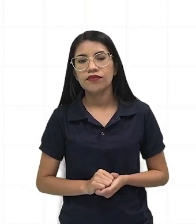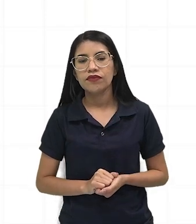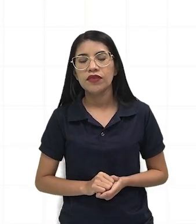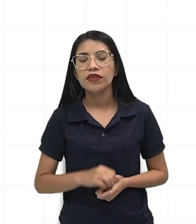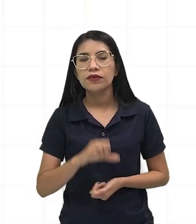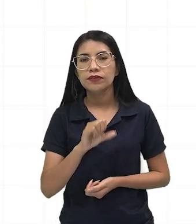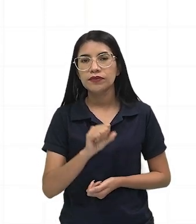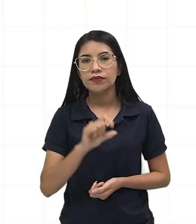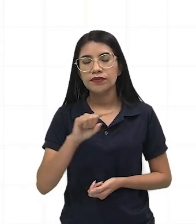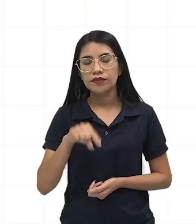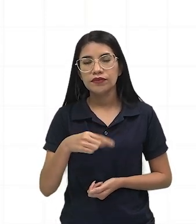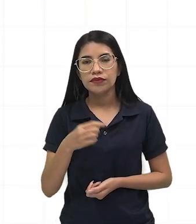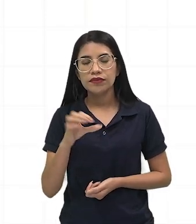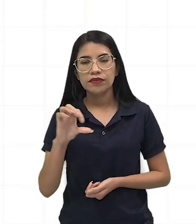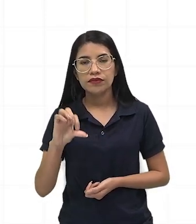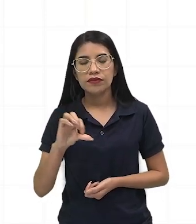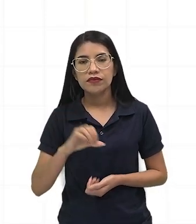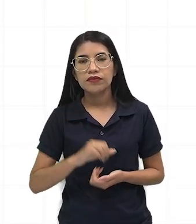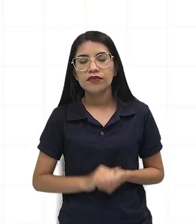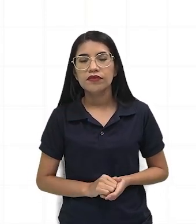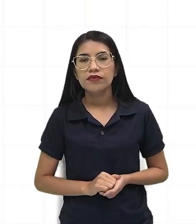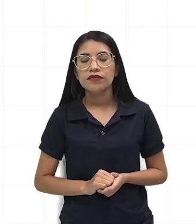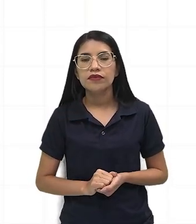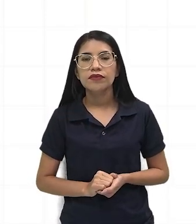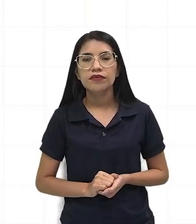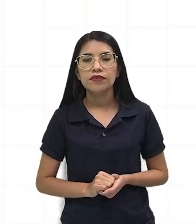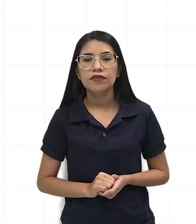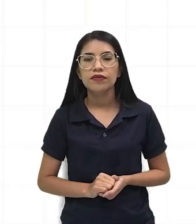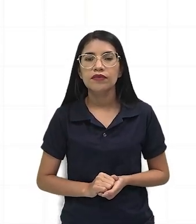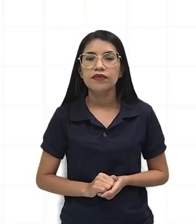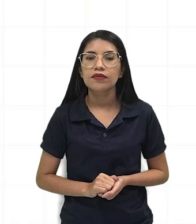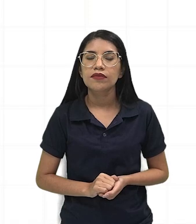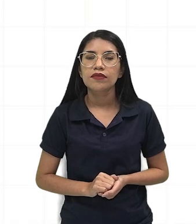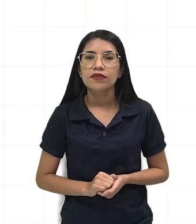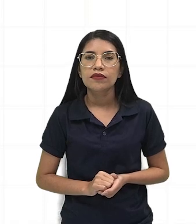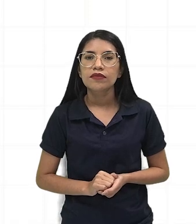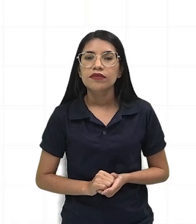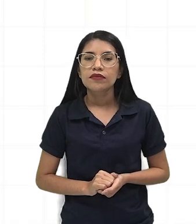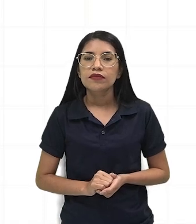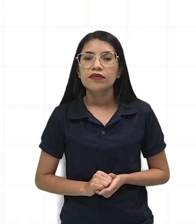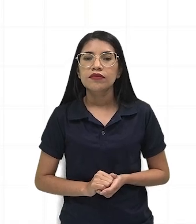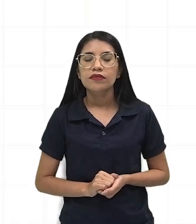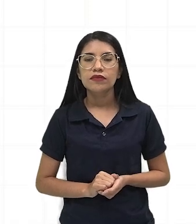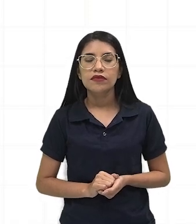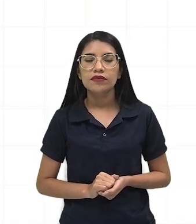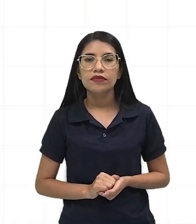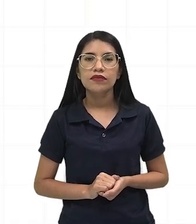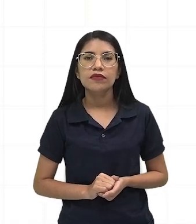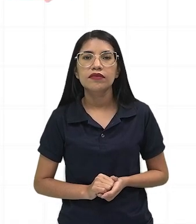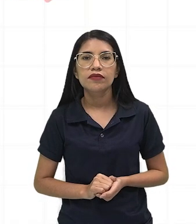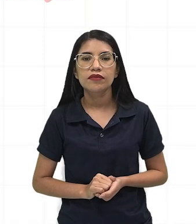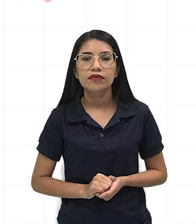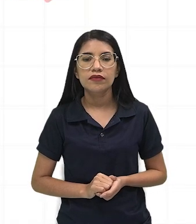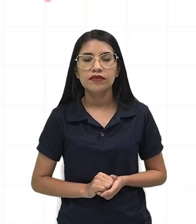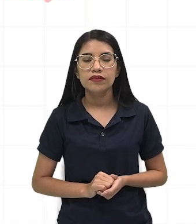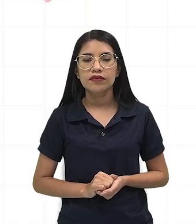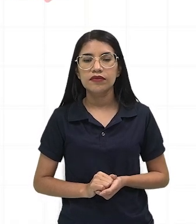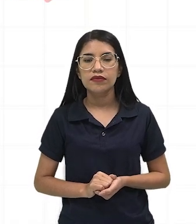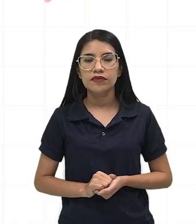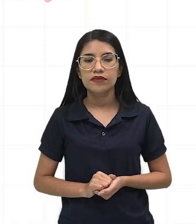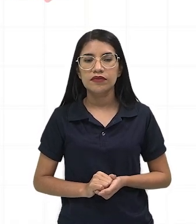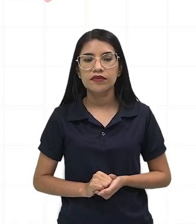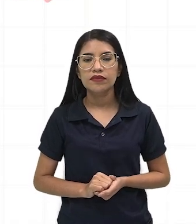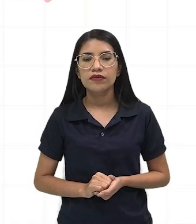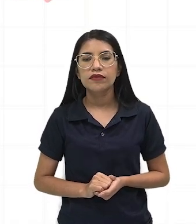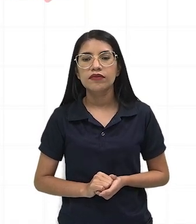8,9. Beleza? Então tá aqui, ó, 8,9. Depois de 8,9, o que